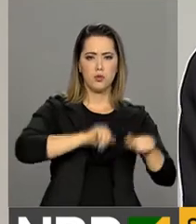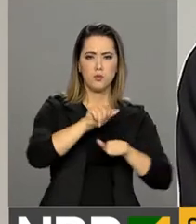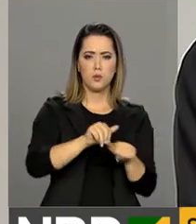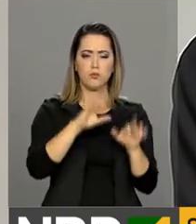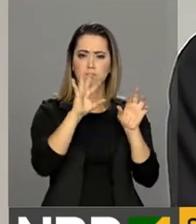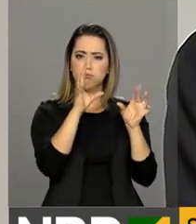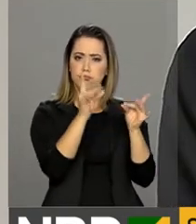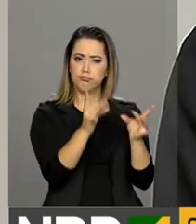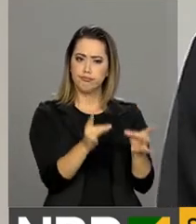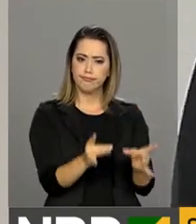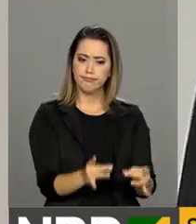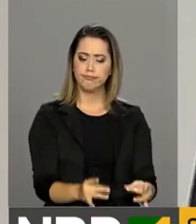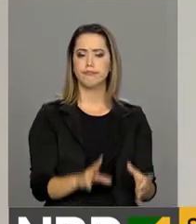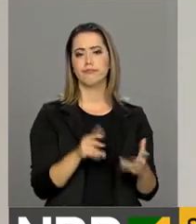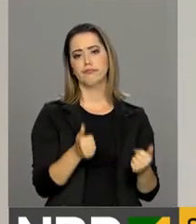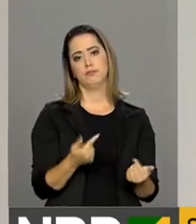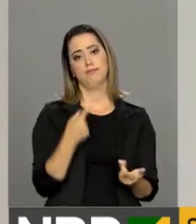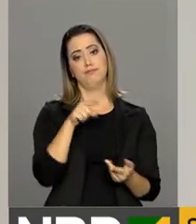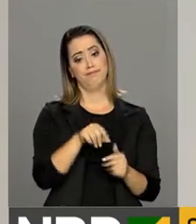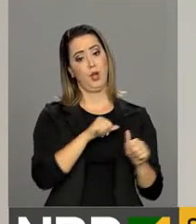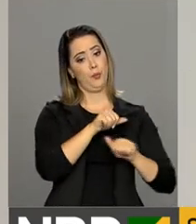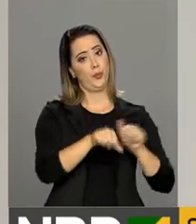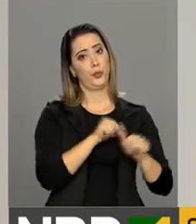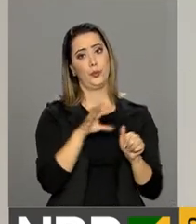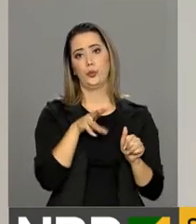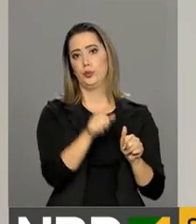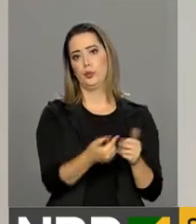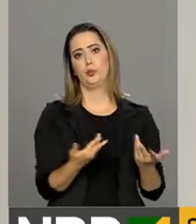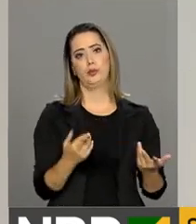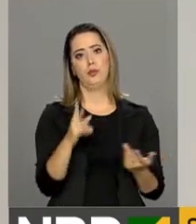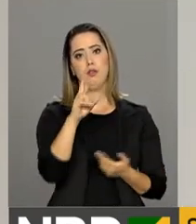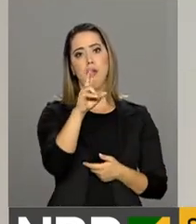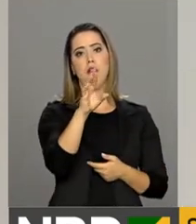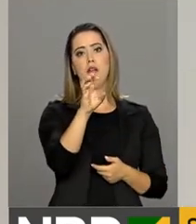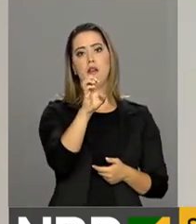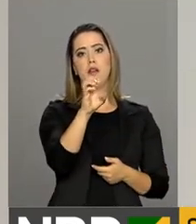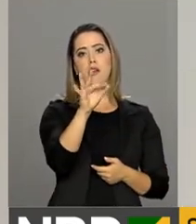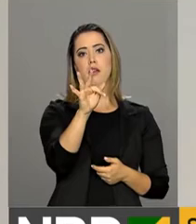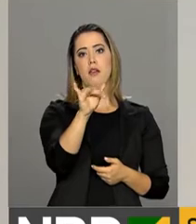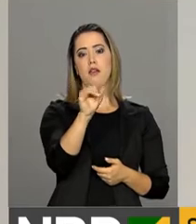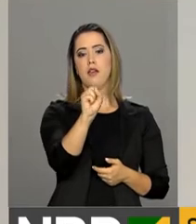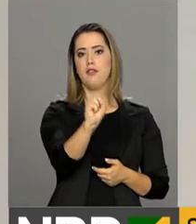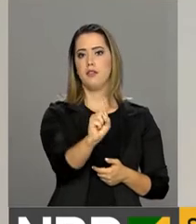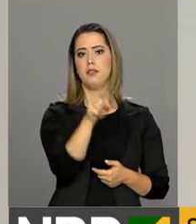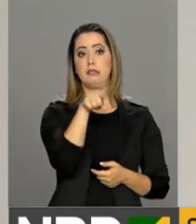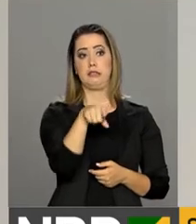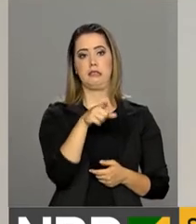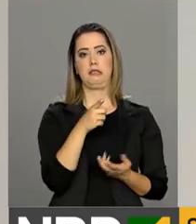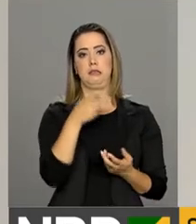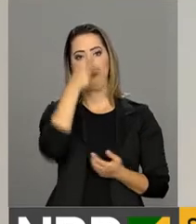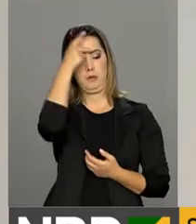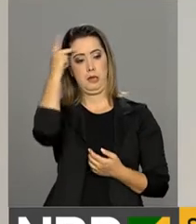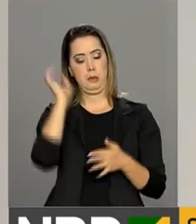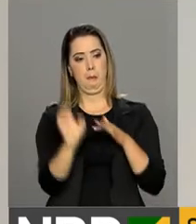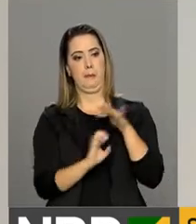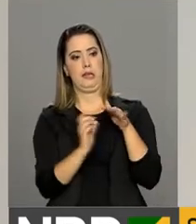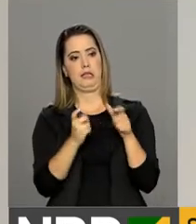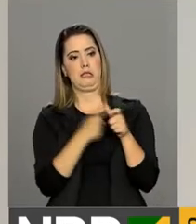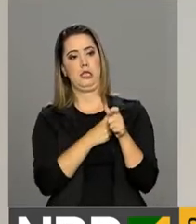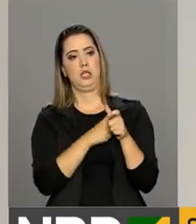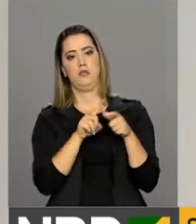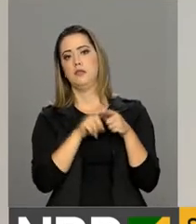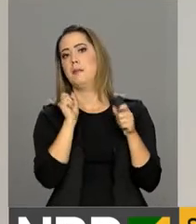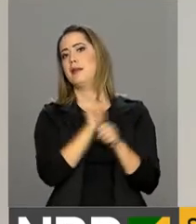e interessante como diz coradi somente aqueles que não aderirem ao registo fico esperando para aderir e